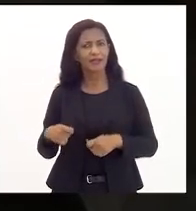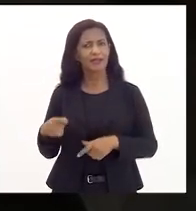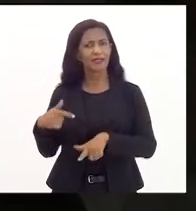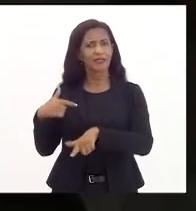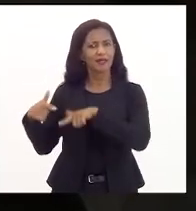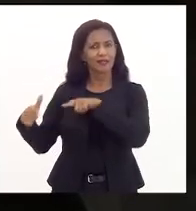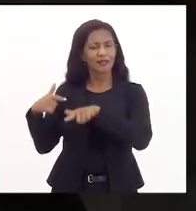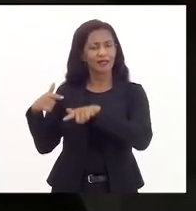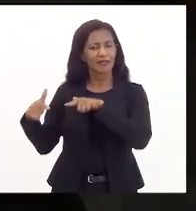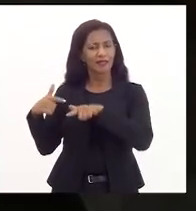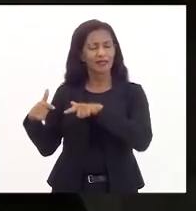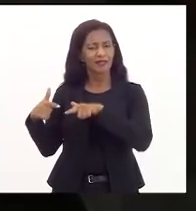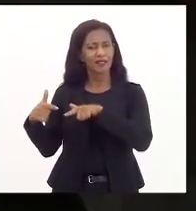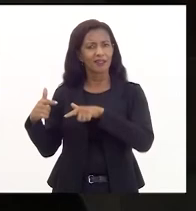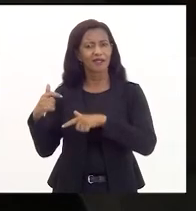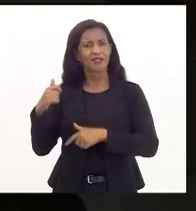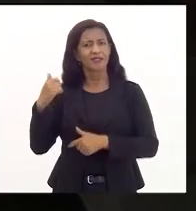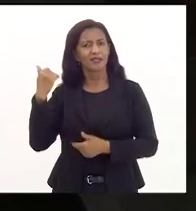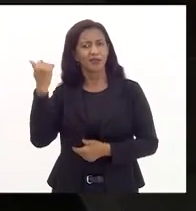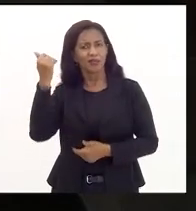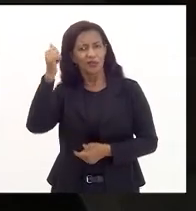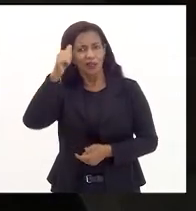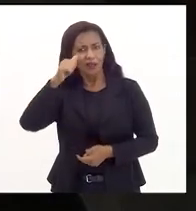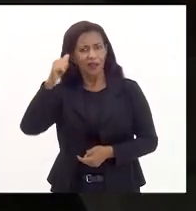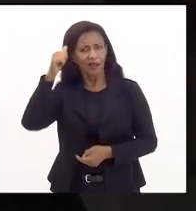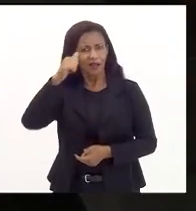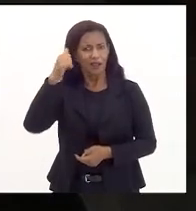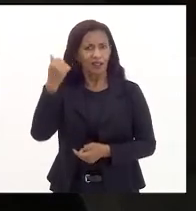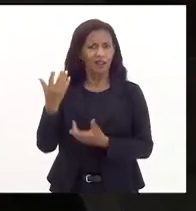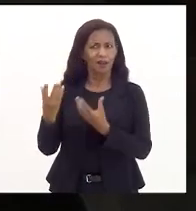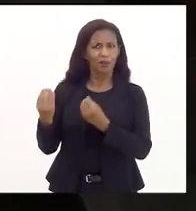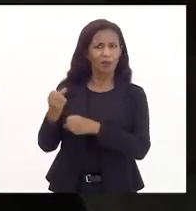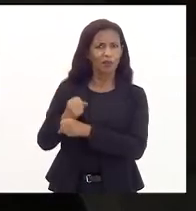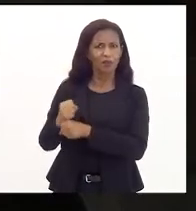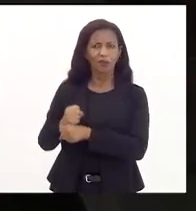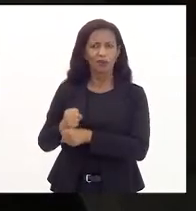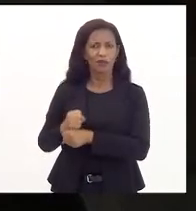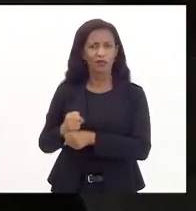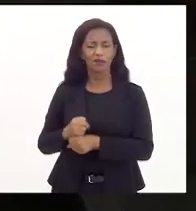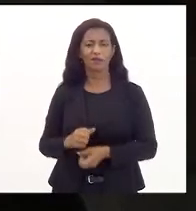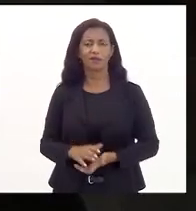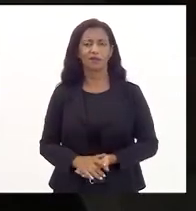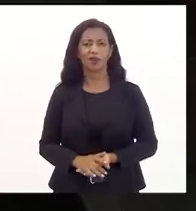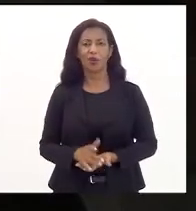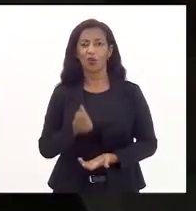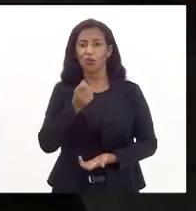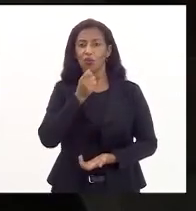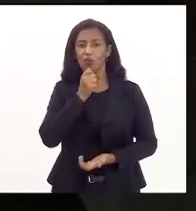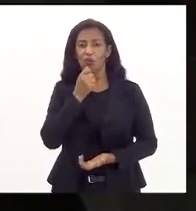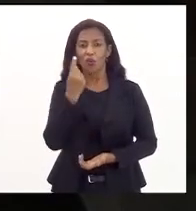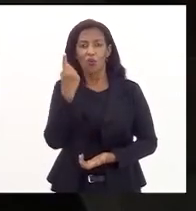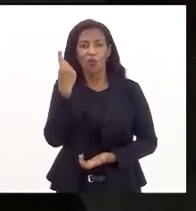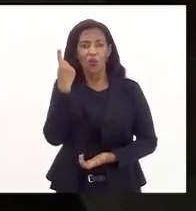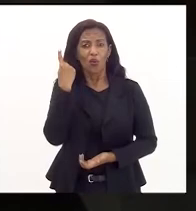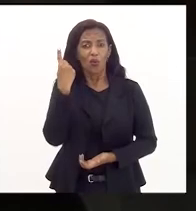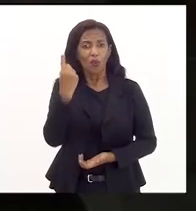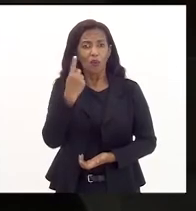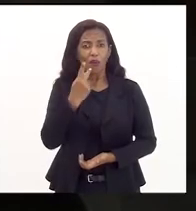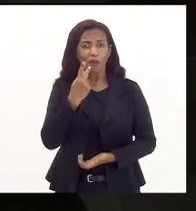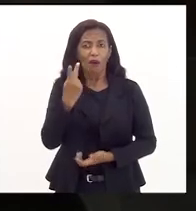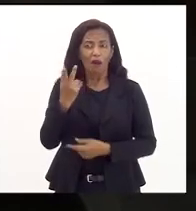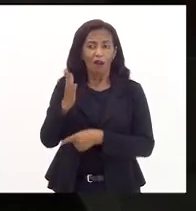quadro, seu corpo artístico, há muitos anos. Não teve uma menção sobre